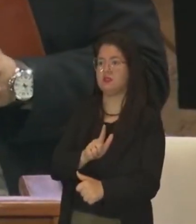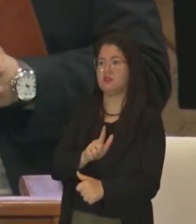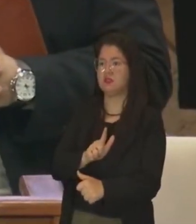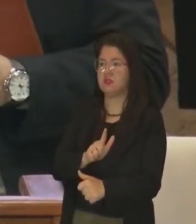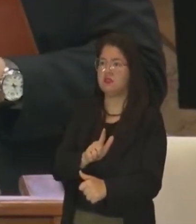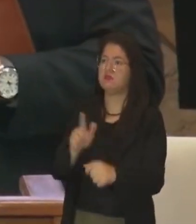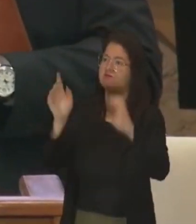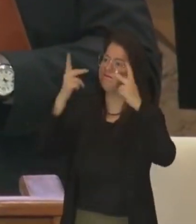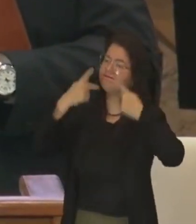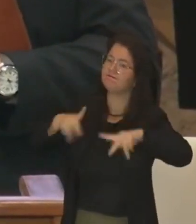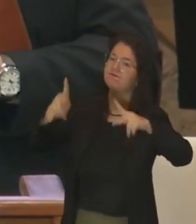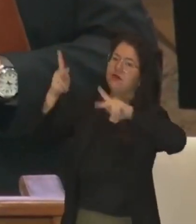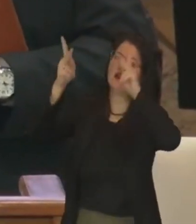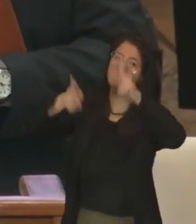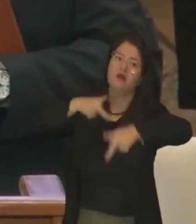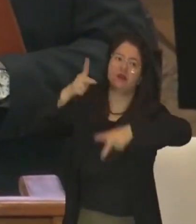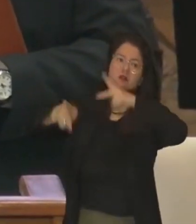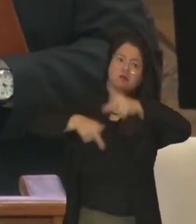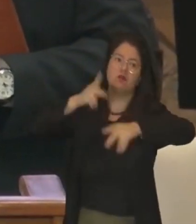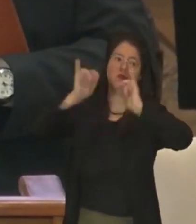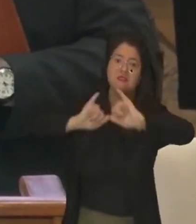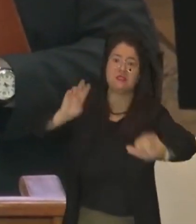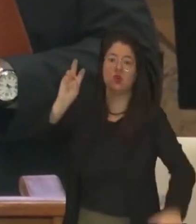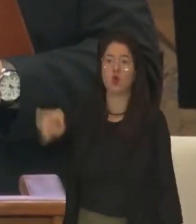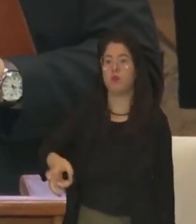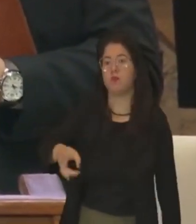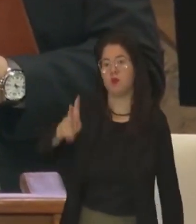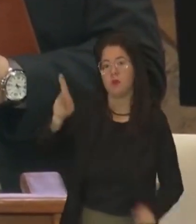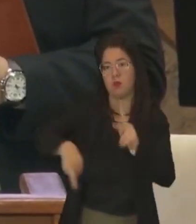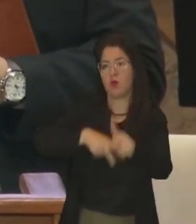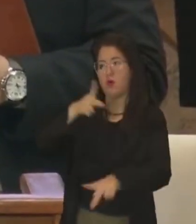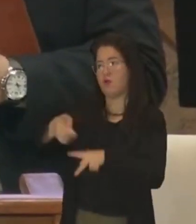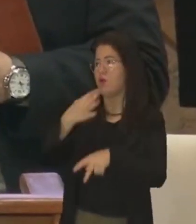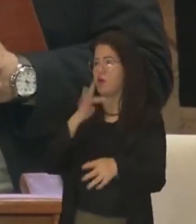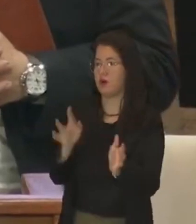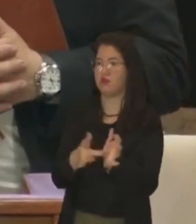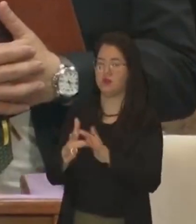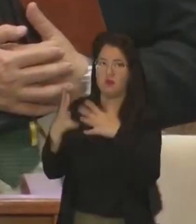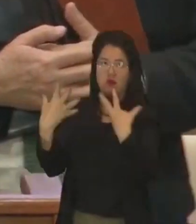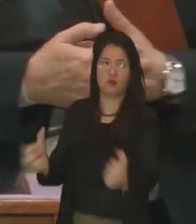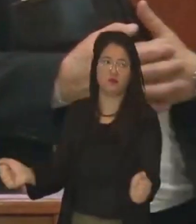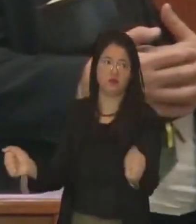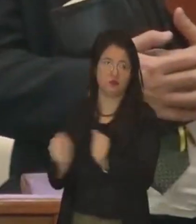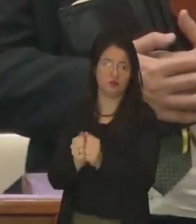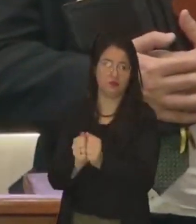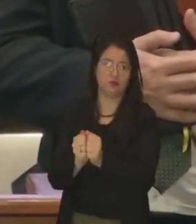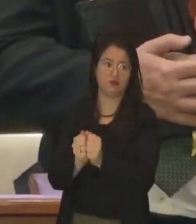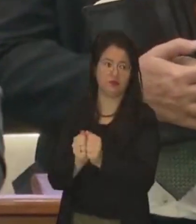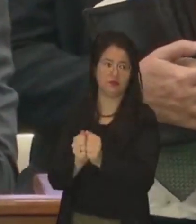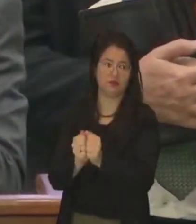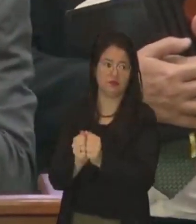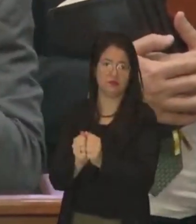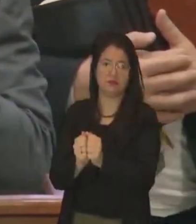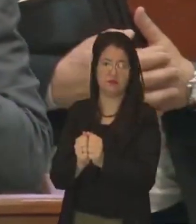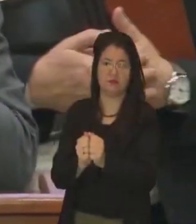precisam ouvir pela primeira vez a mensagem da salvação. Vamos lá? Então,